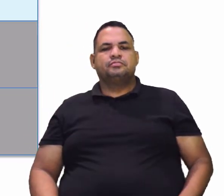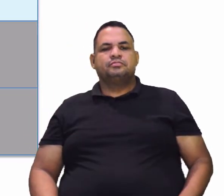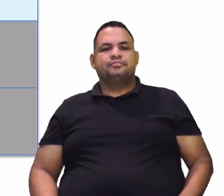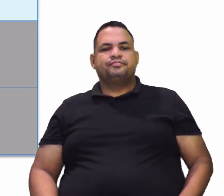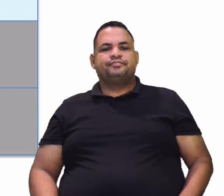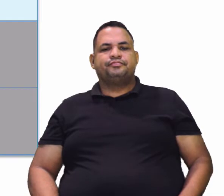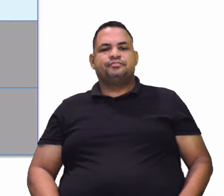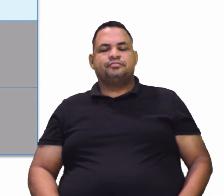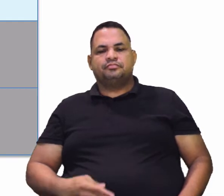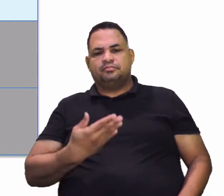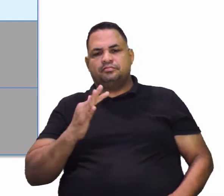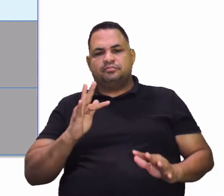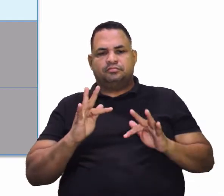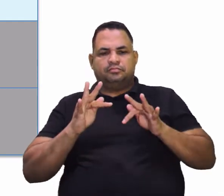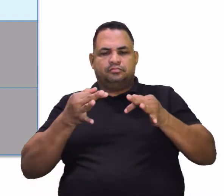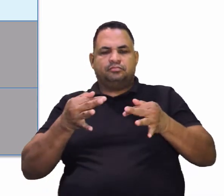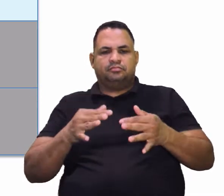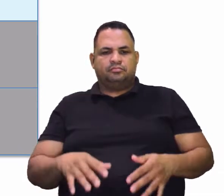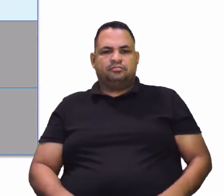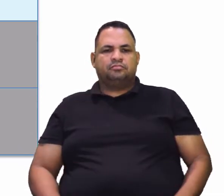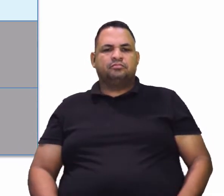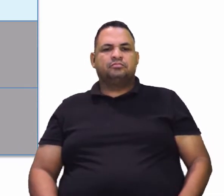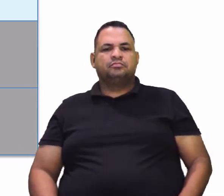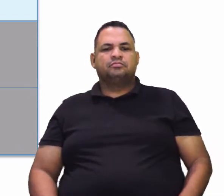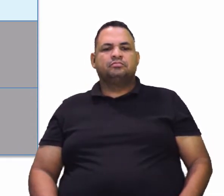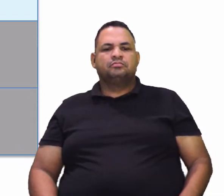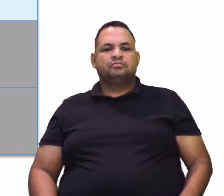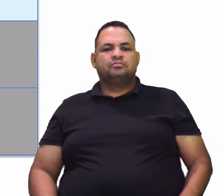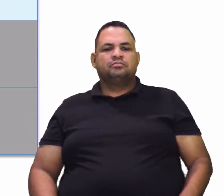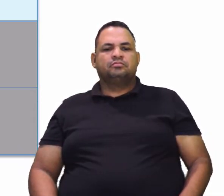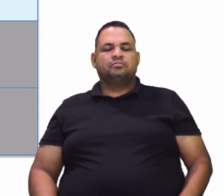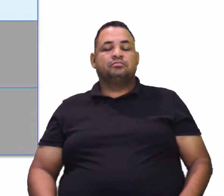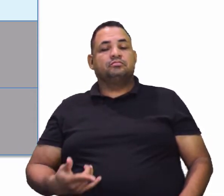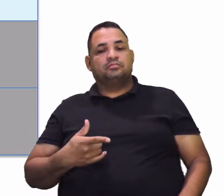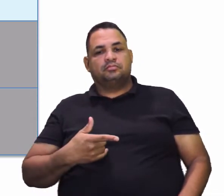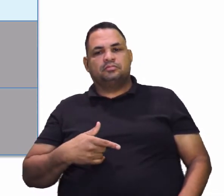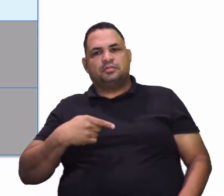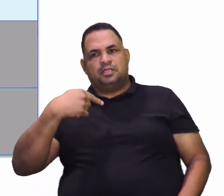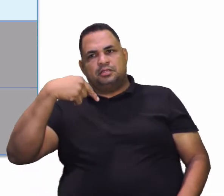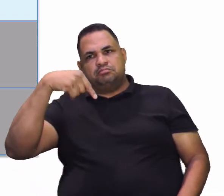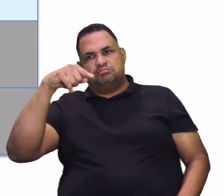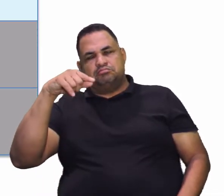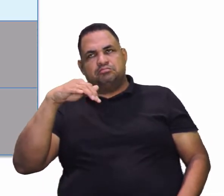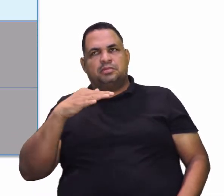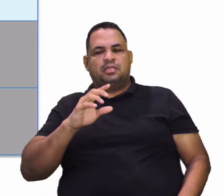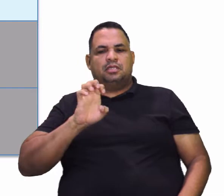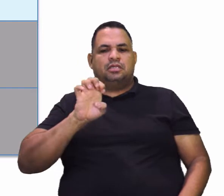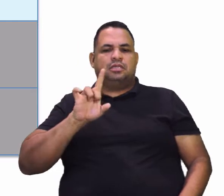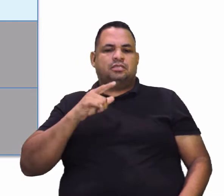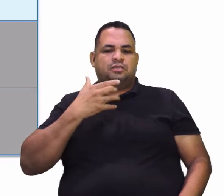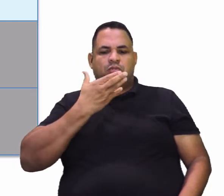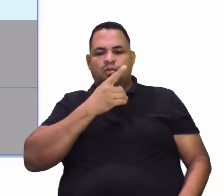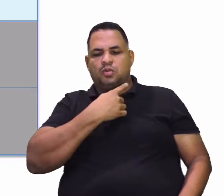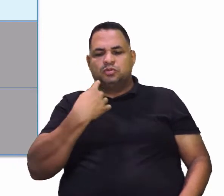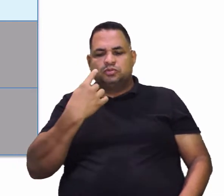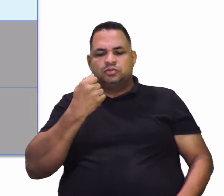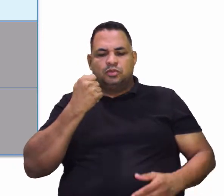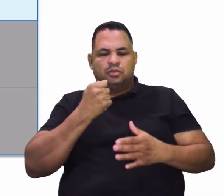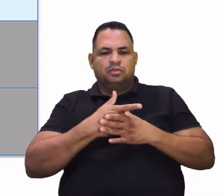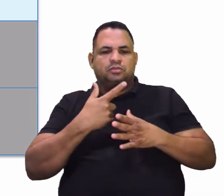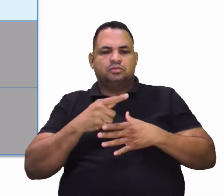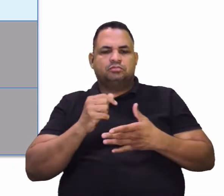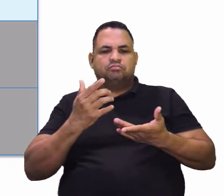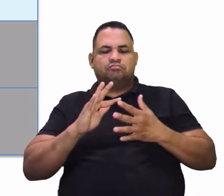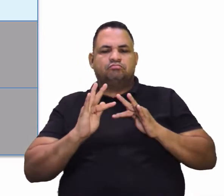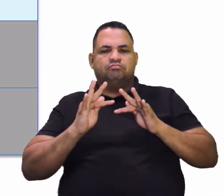esse will seria esse final. Entendeu? Eu comprarei, você comprará, ele comprará, nós compraremos. E vai